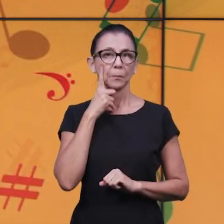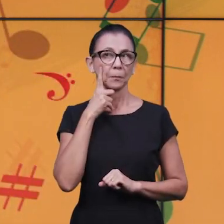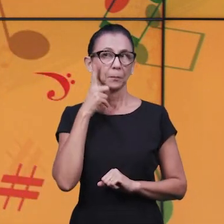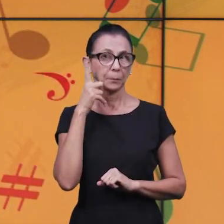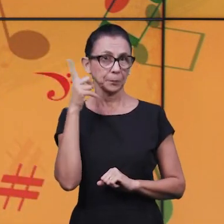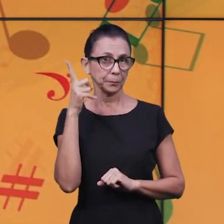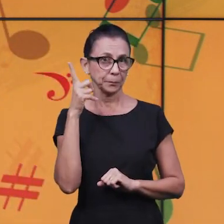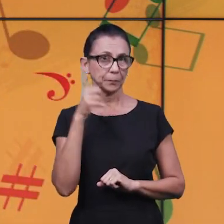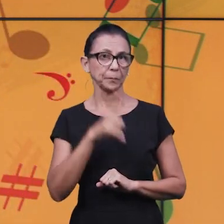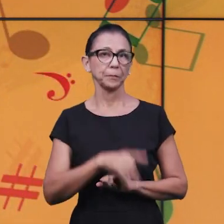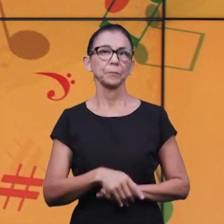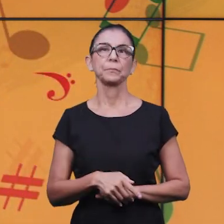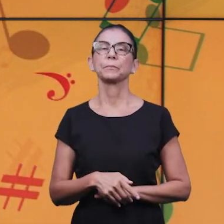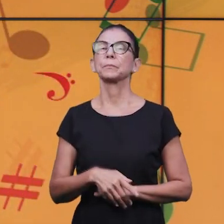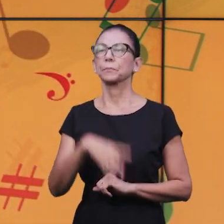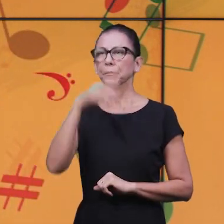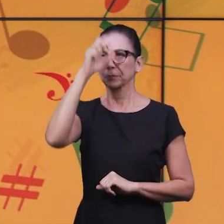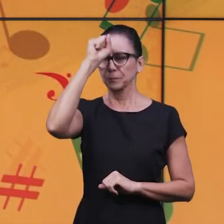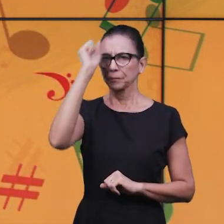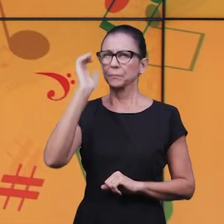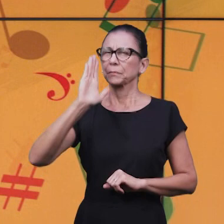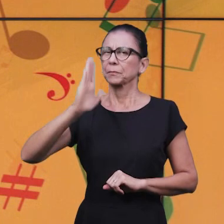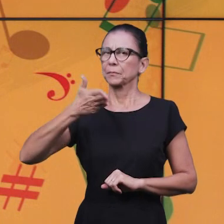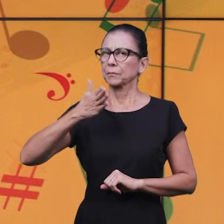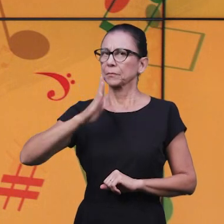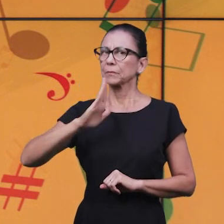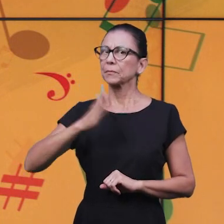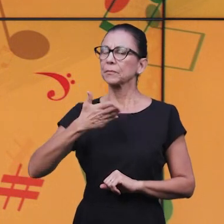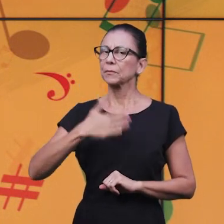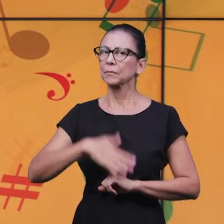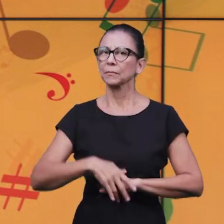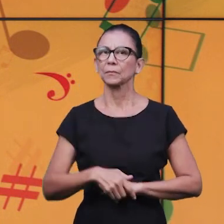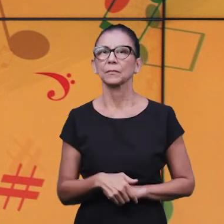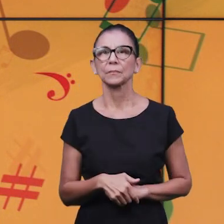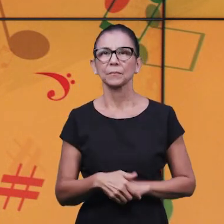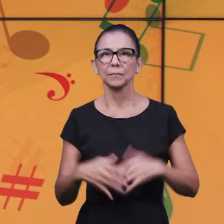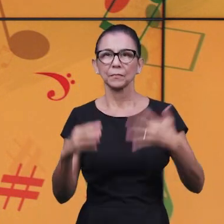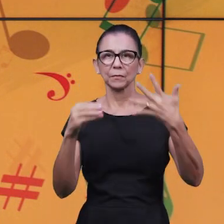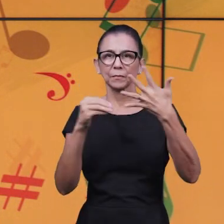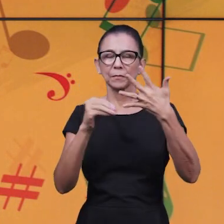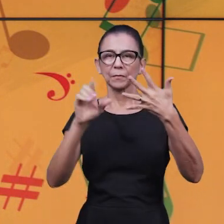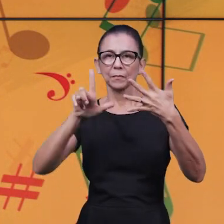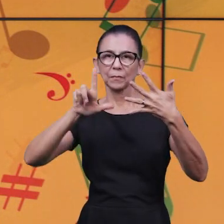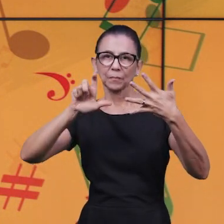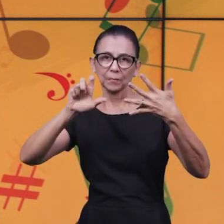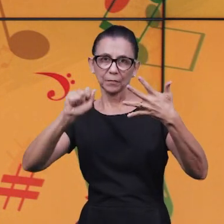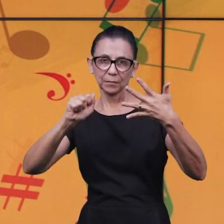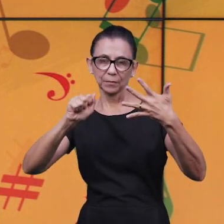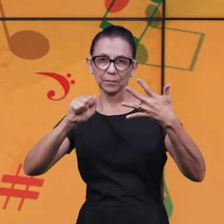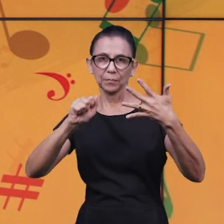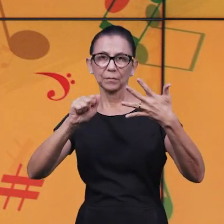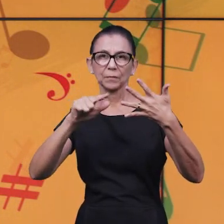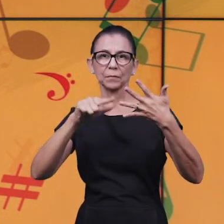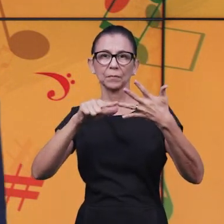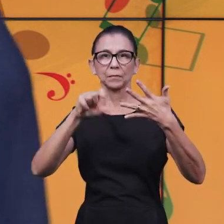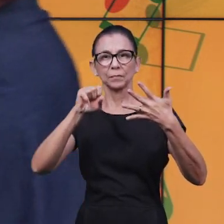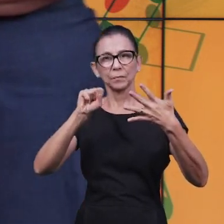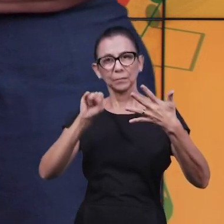Olha, nós até já aprendemos, mas aqui estão. Nota Lá, nota